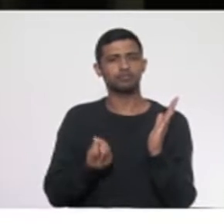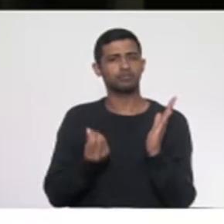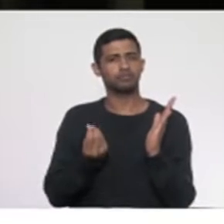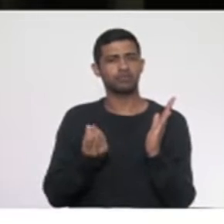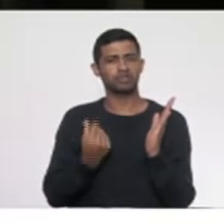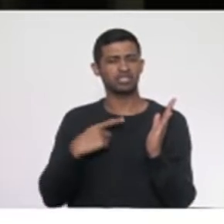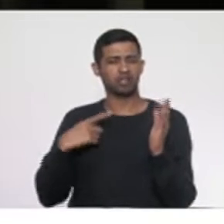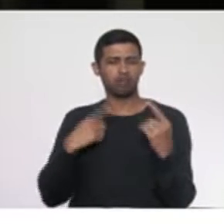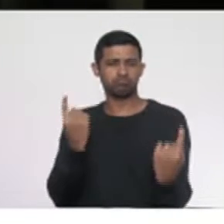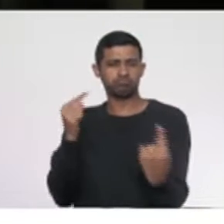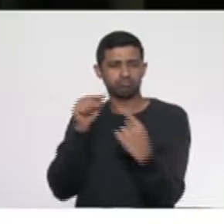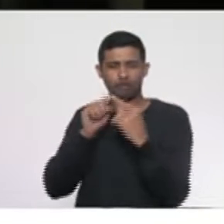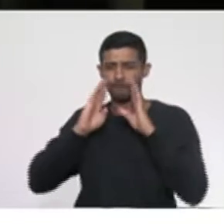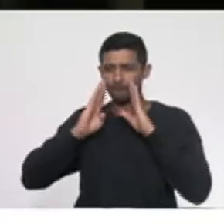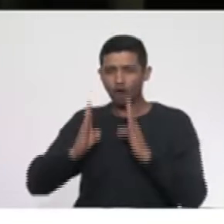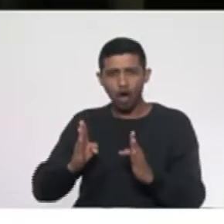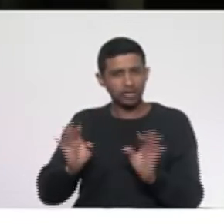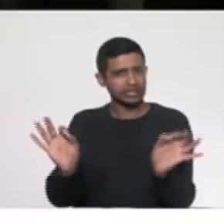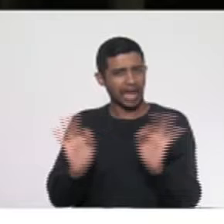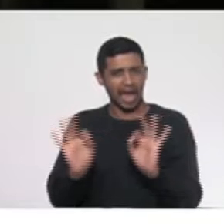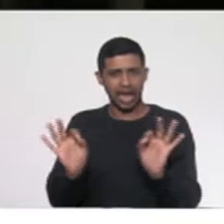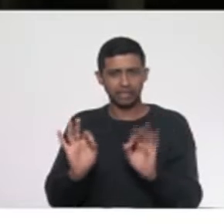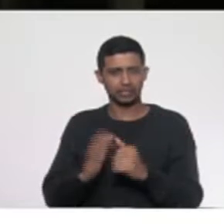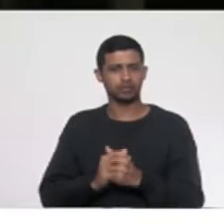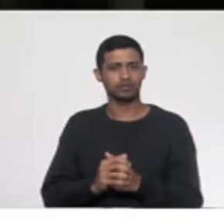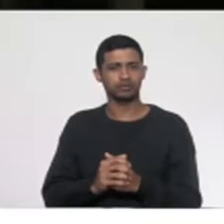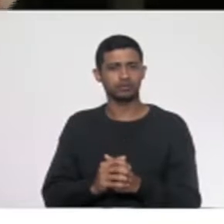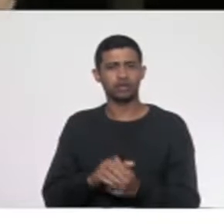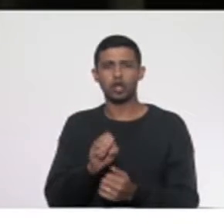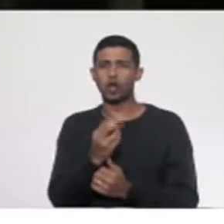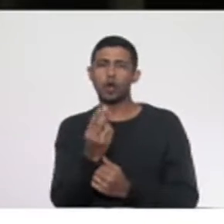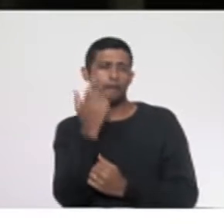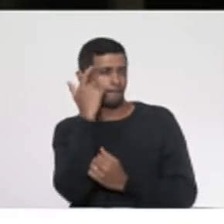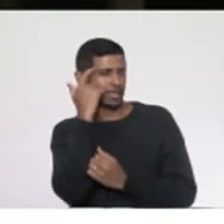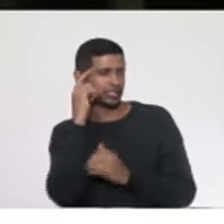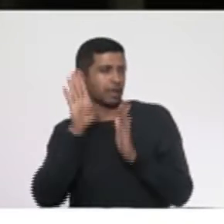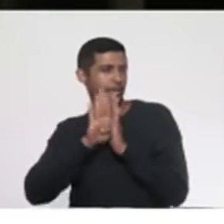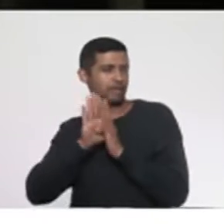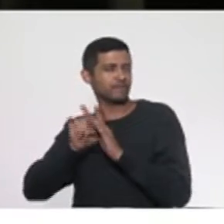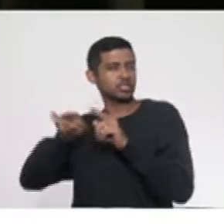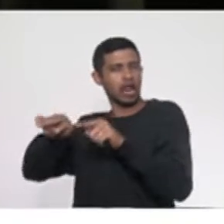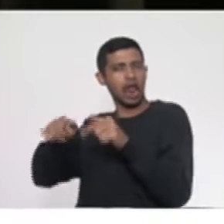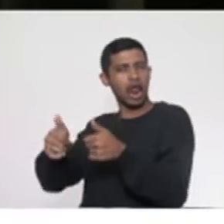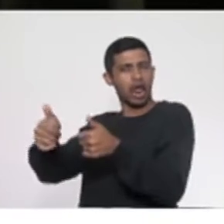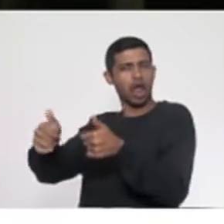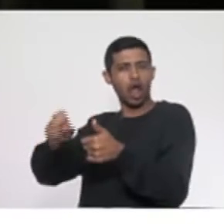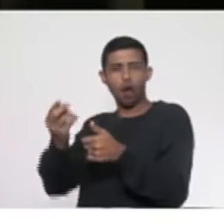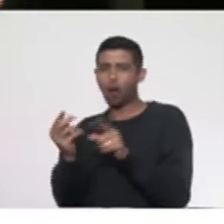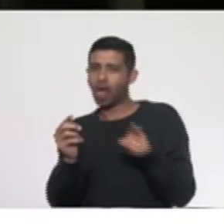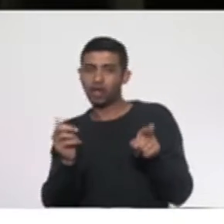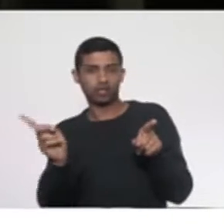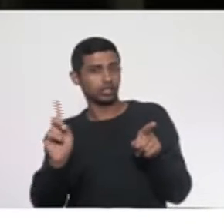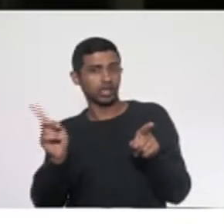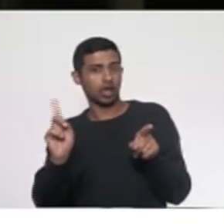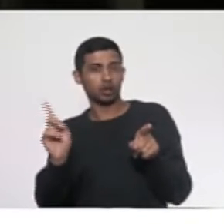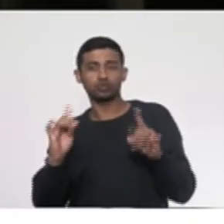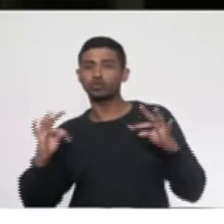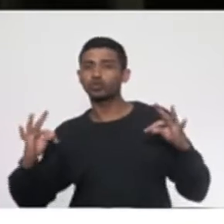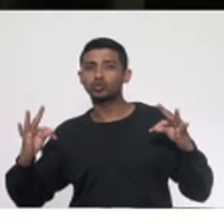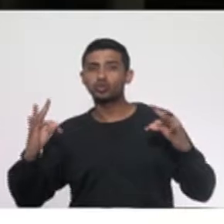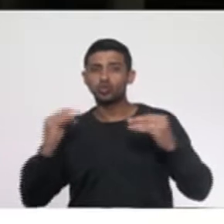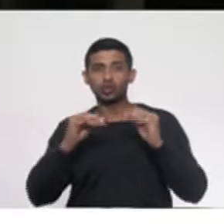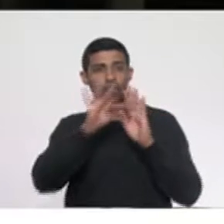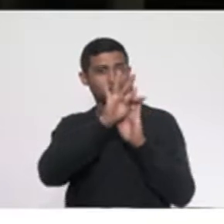com objetivo específico de beneficiar aqui ou acolá. Foi para melhorar o